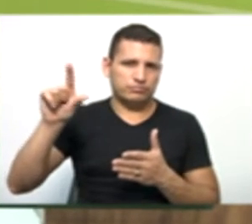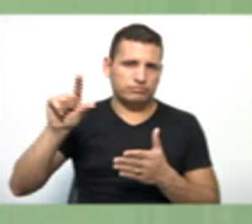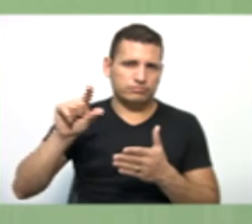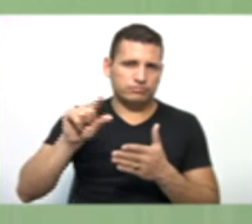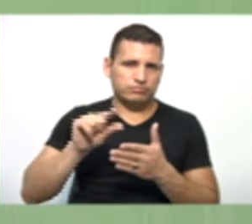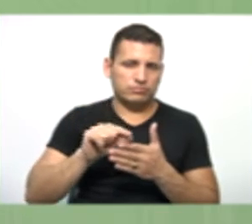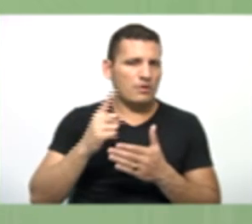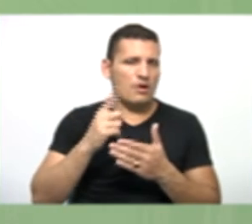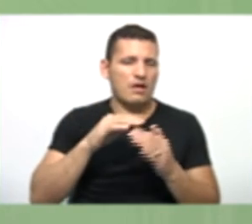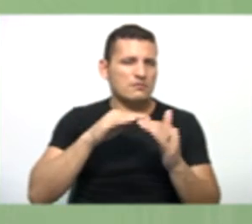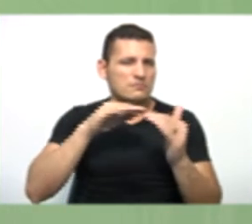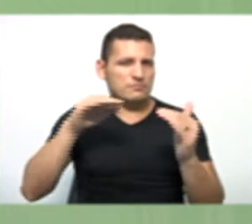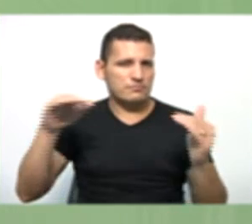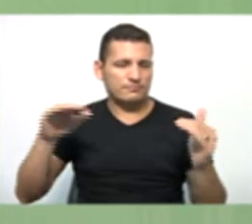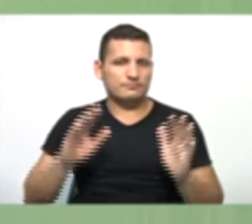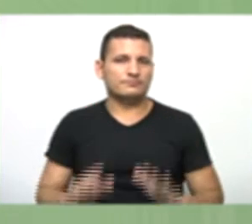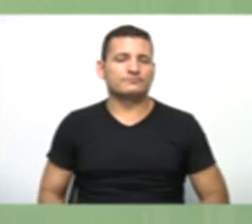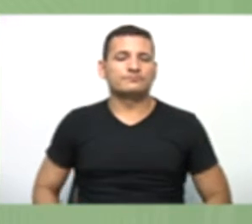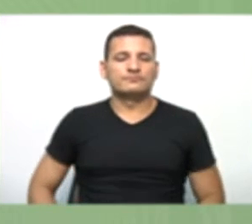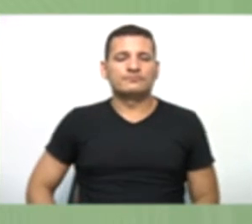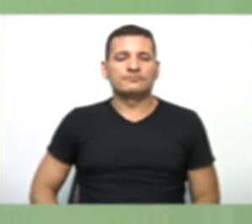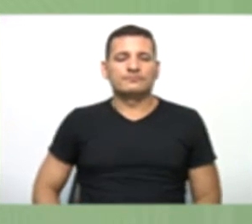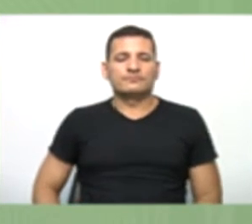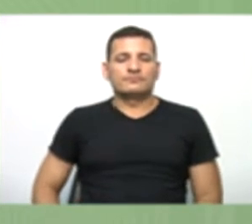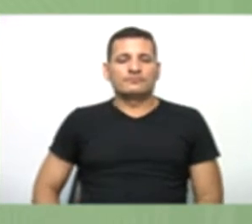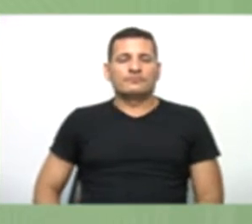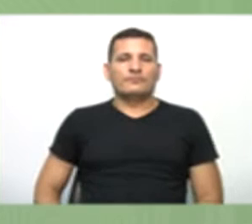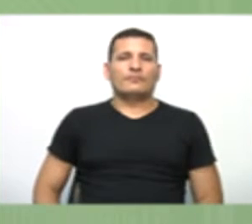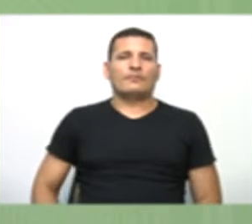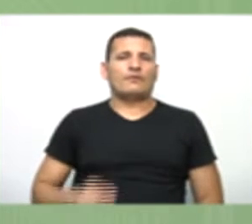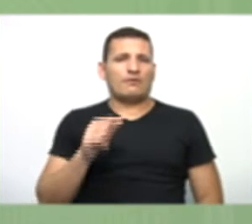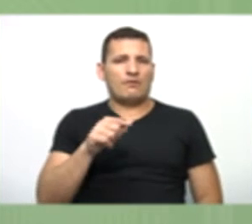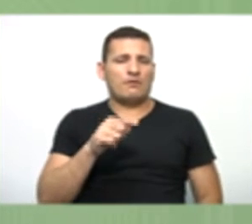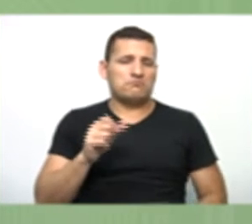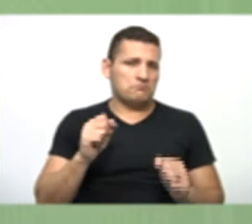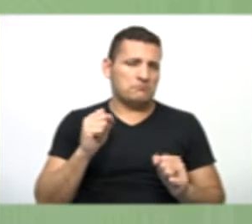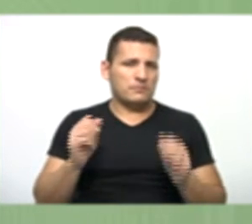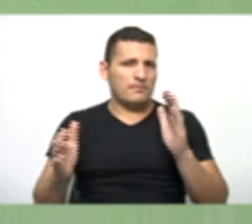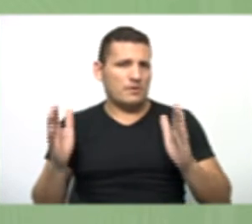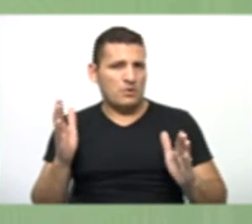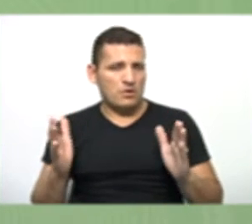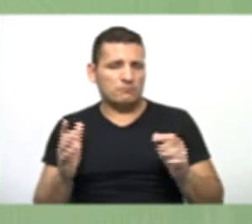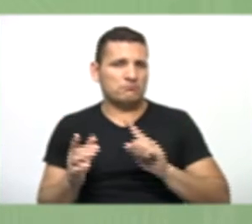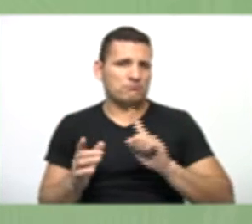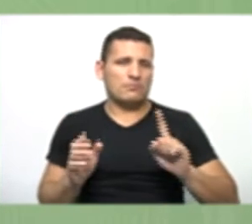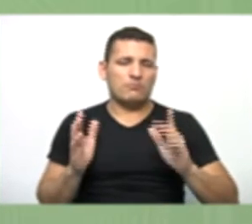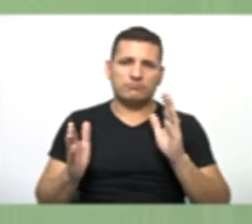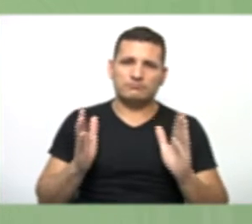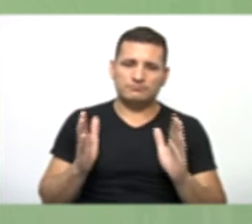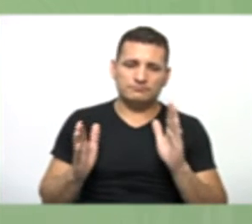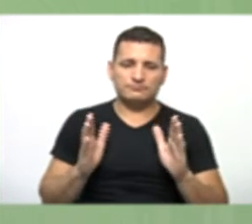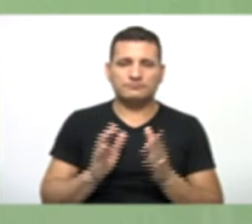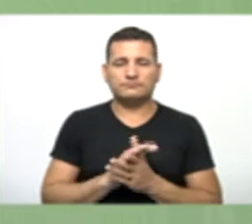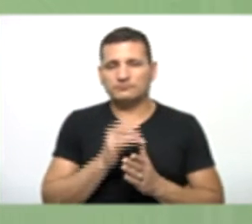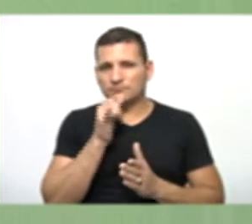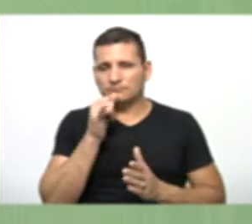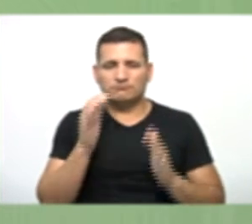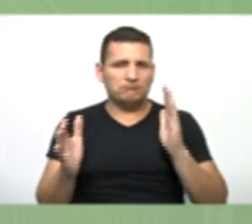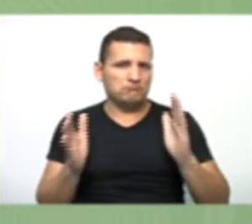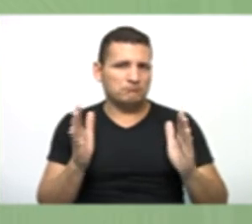iguais. Muito bem. E quanto ao período, elas podem ser periódicas e não periódicas. Uma classificação